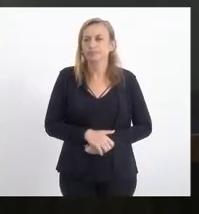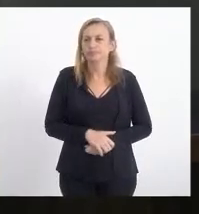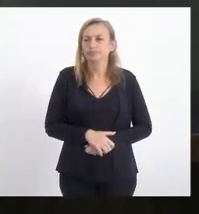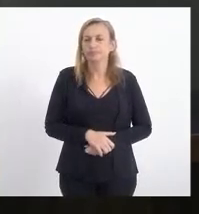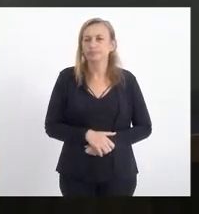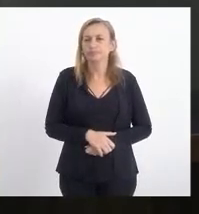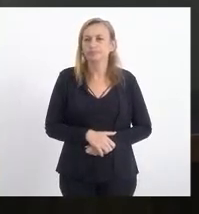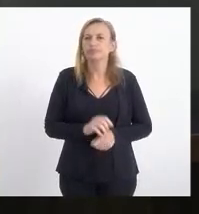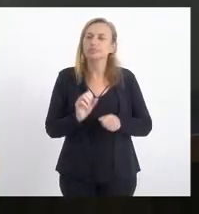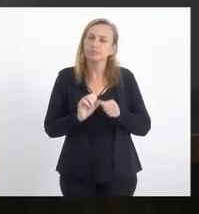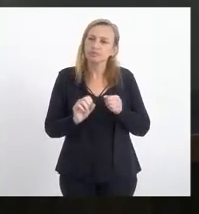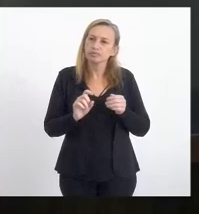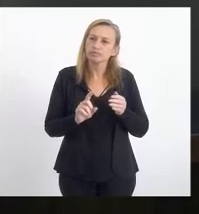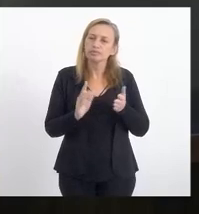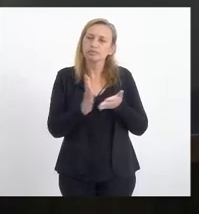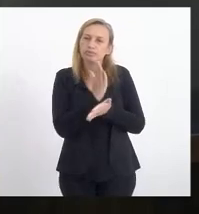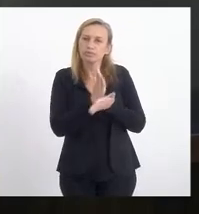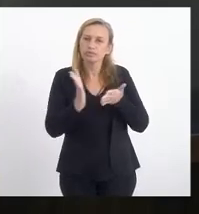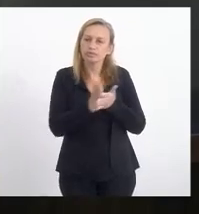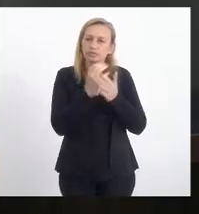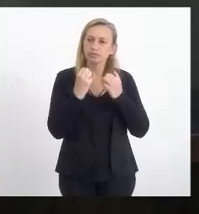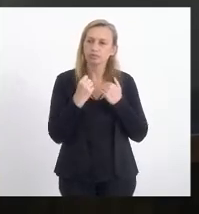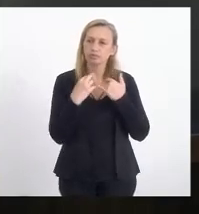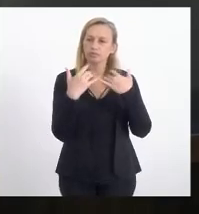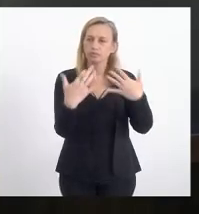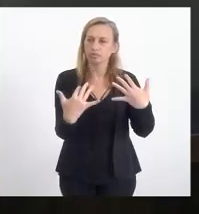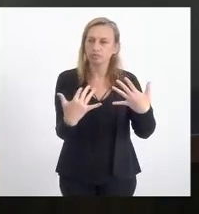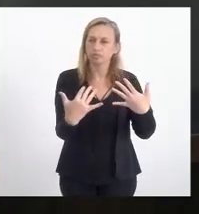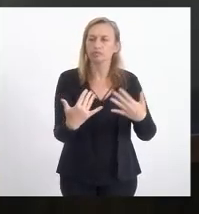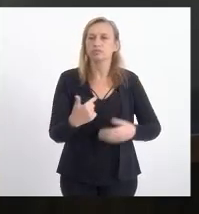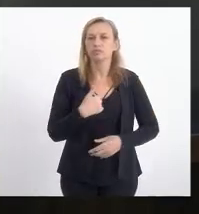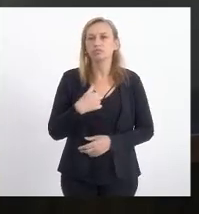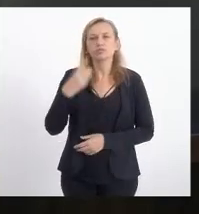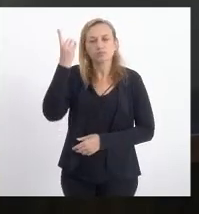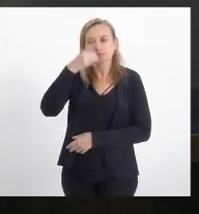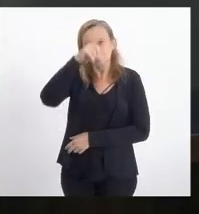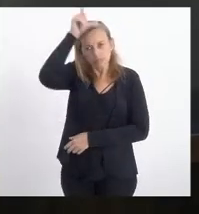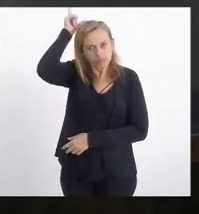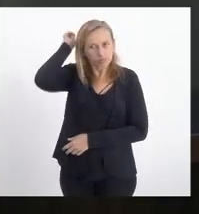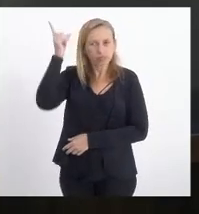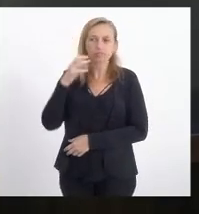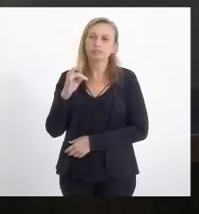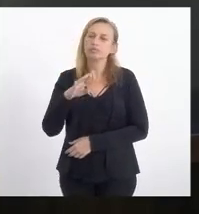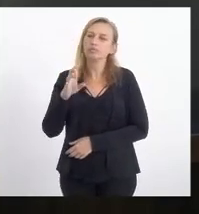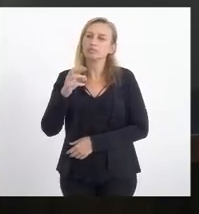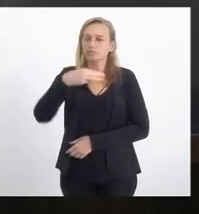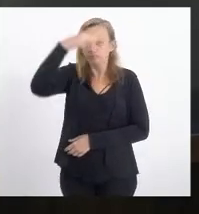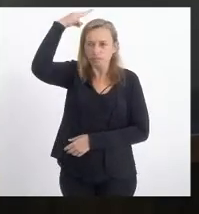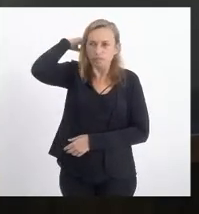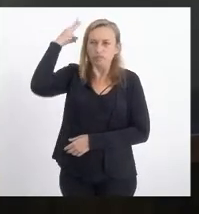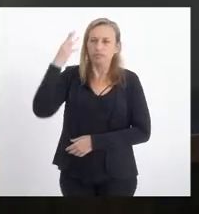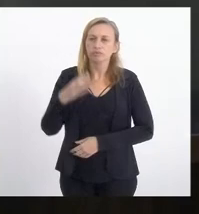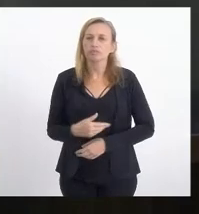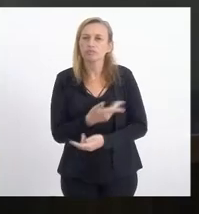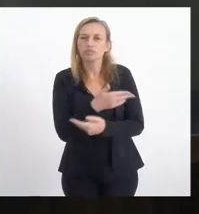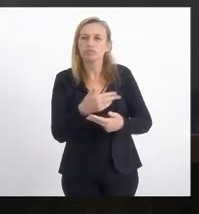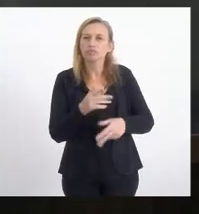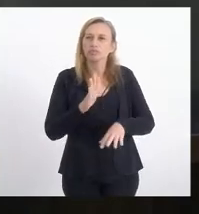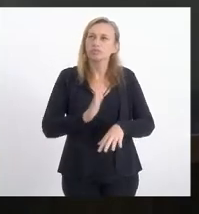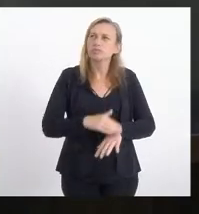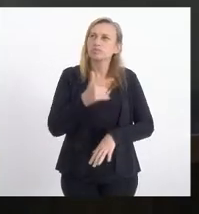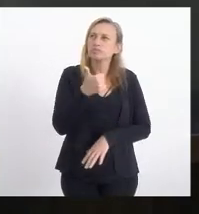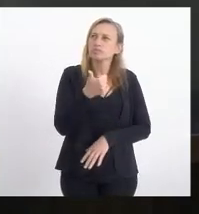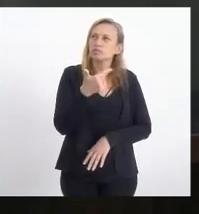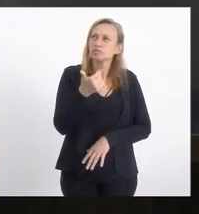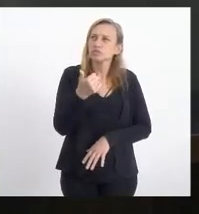fizemos algumas audiências públicas eu junto Deputado Luiz Paulo tá do mais Pacheco precisa de mais de